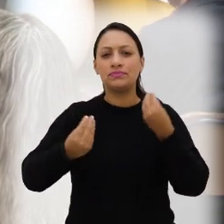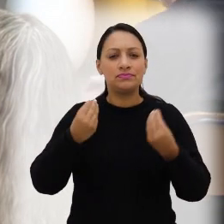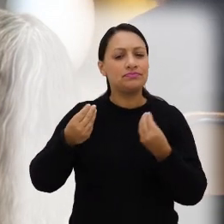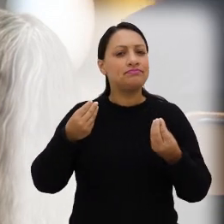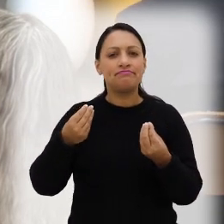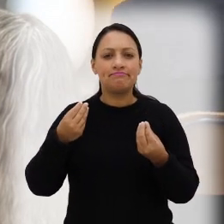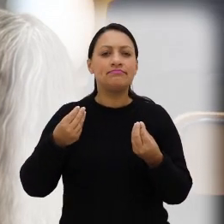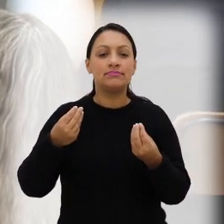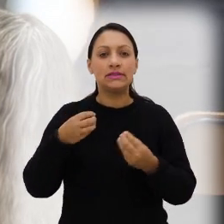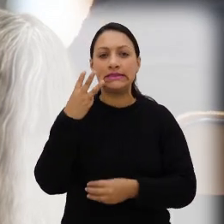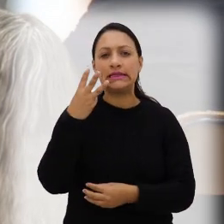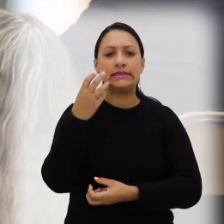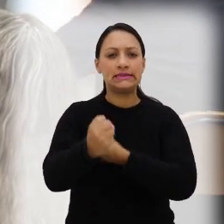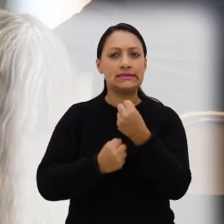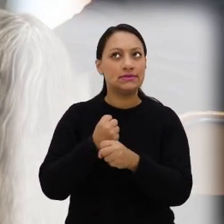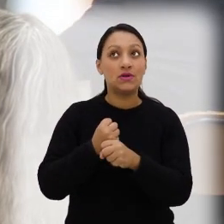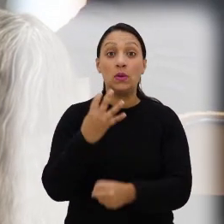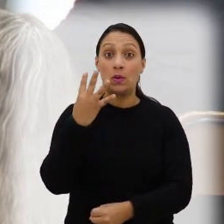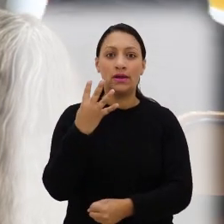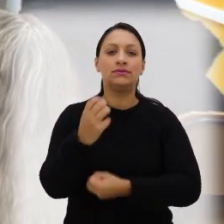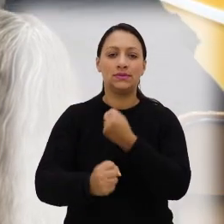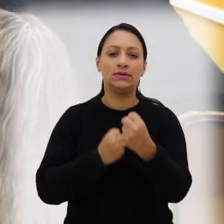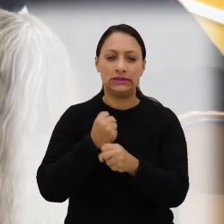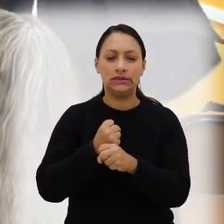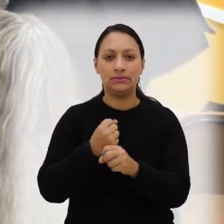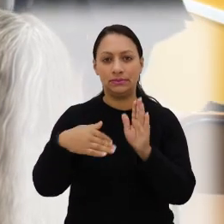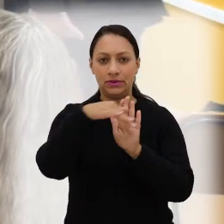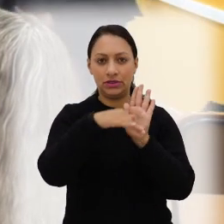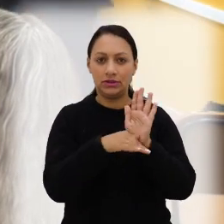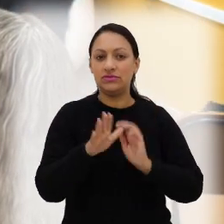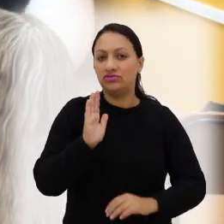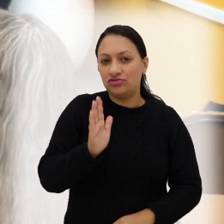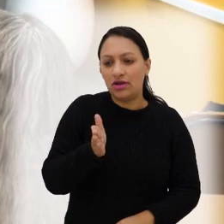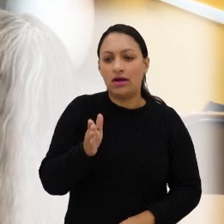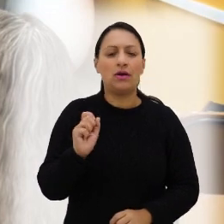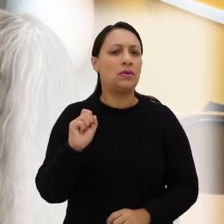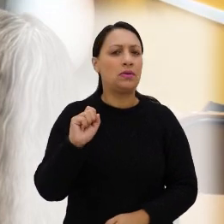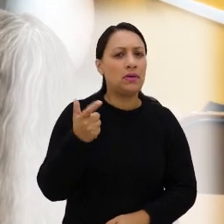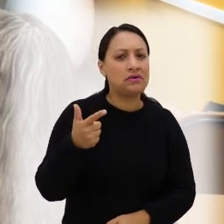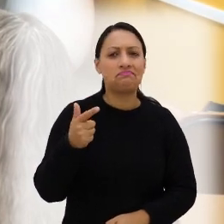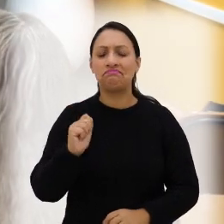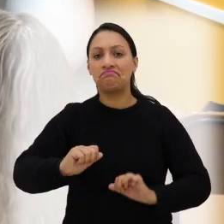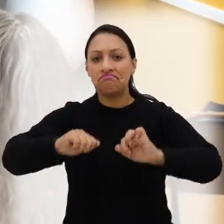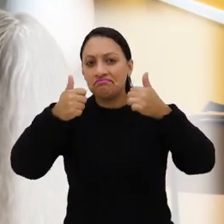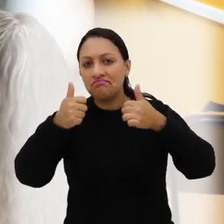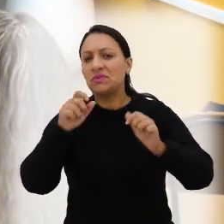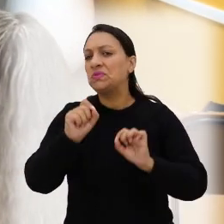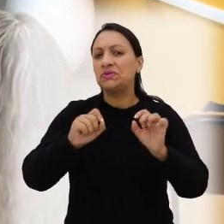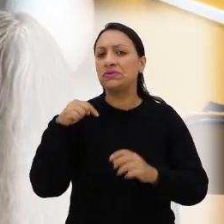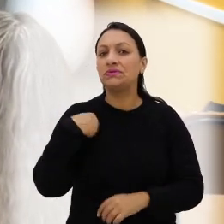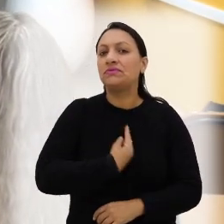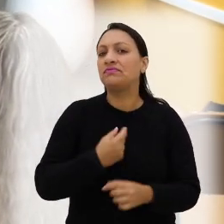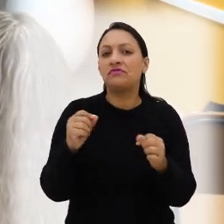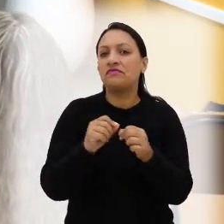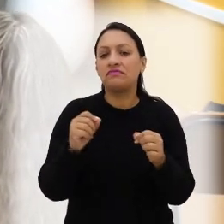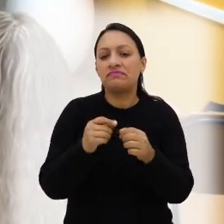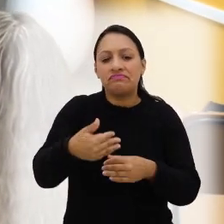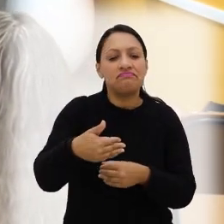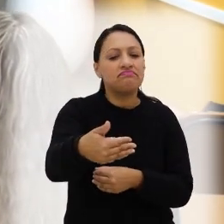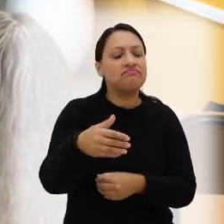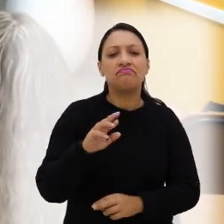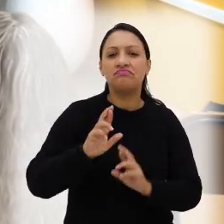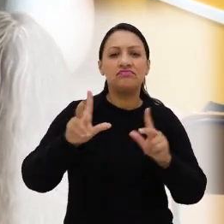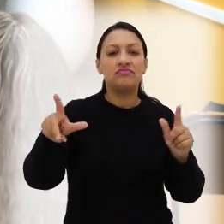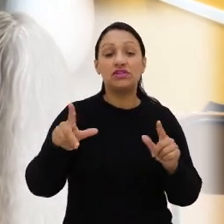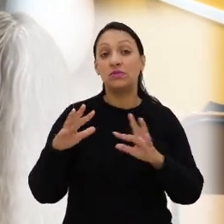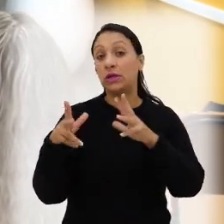todos esses 3 anos, esses 4 anos de programa, e quais são as melhorias, o que a gente vai fazer de diferente esse ano, Alex,